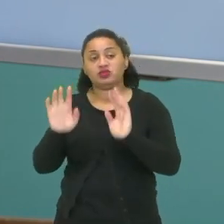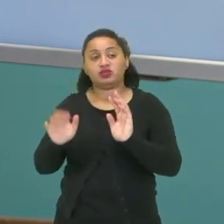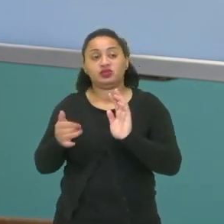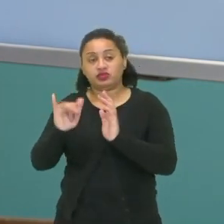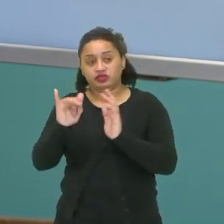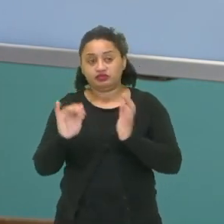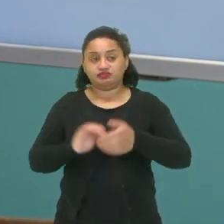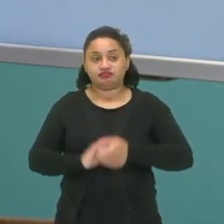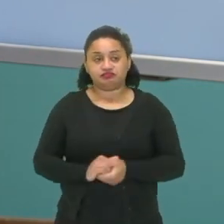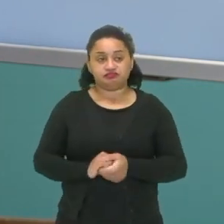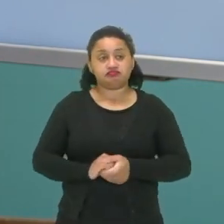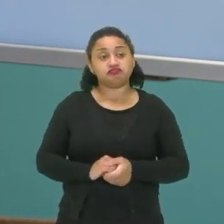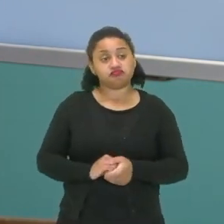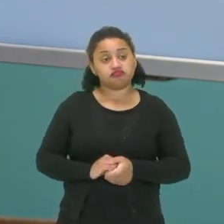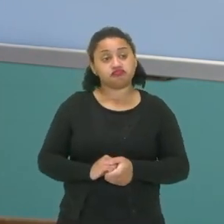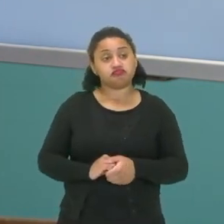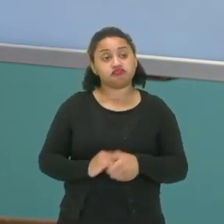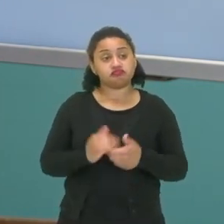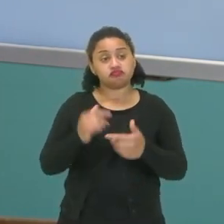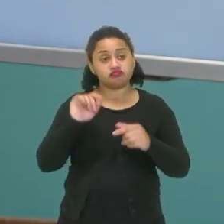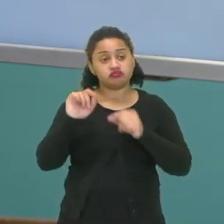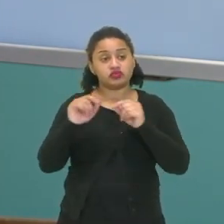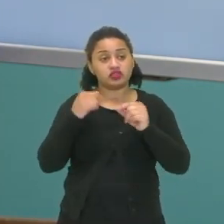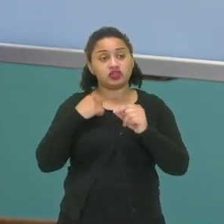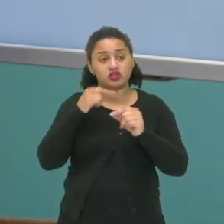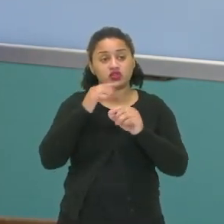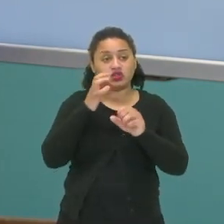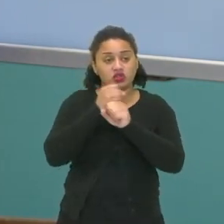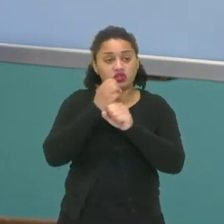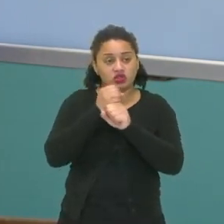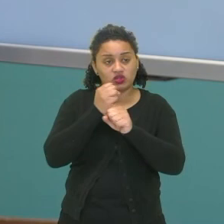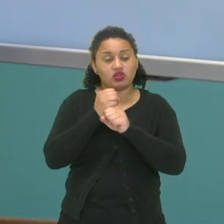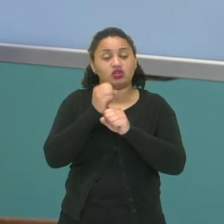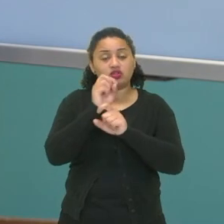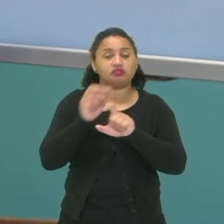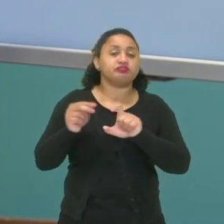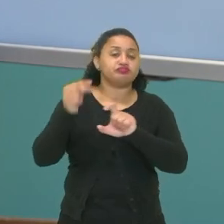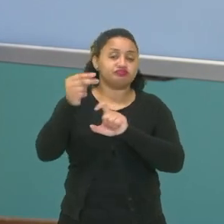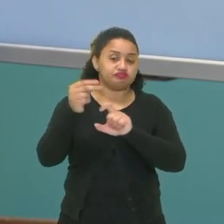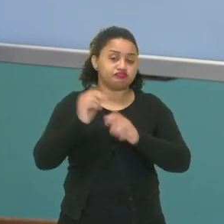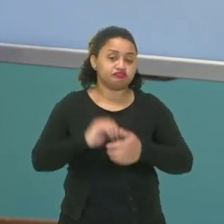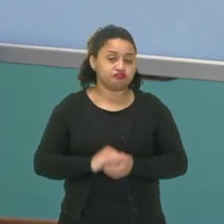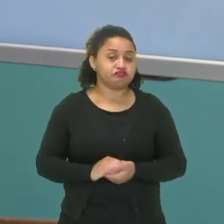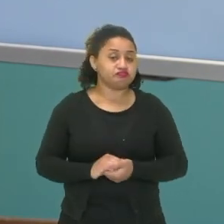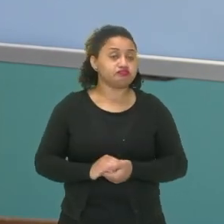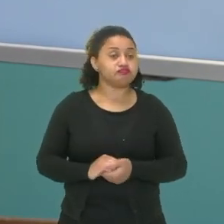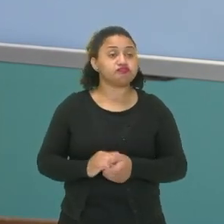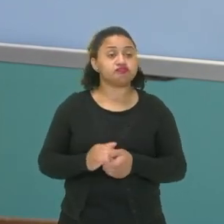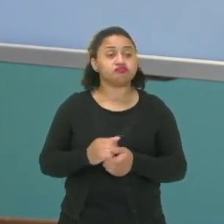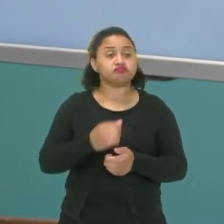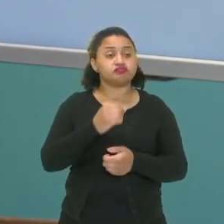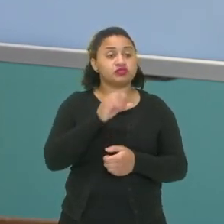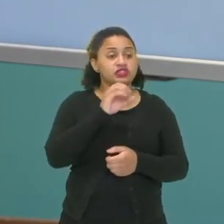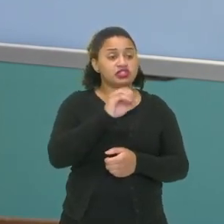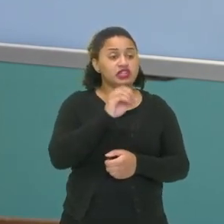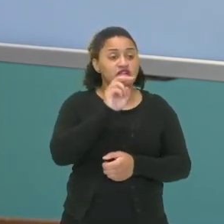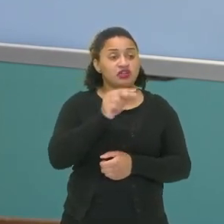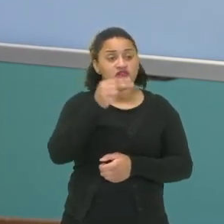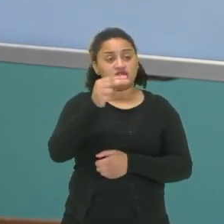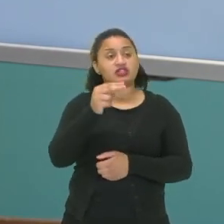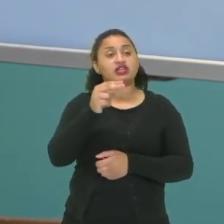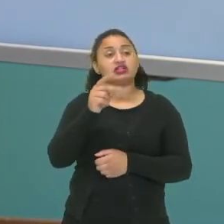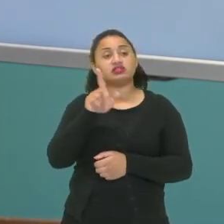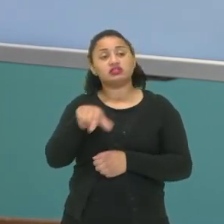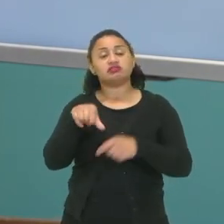com menos mais 1, com 5, 6. 6 ao quadrado, 36. 36 mais 0,